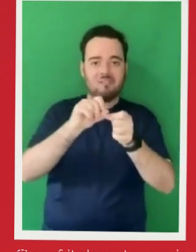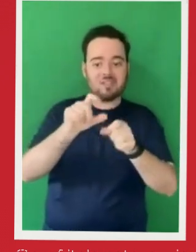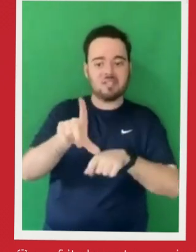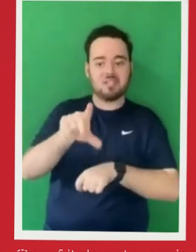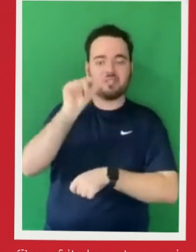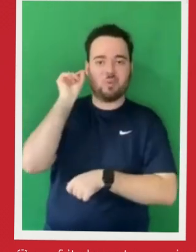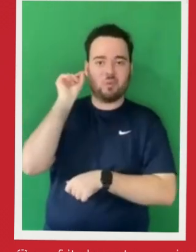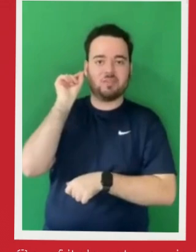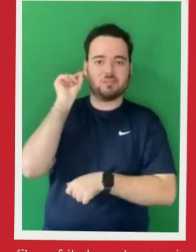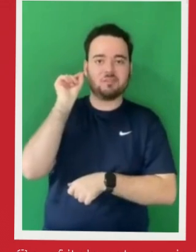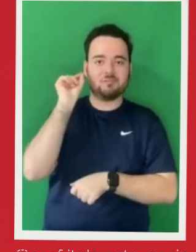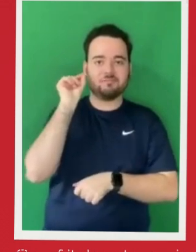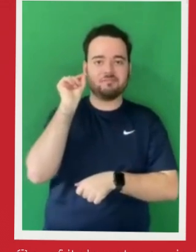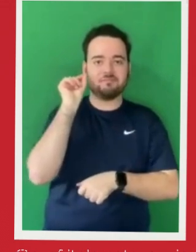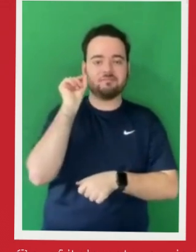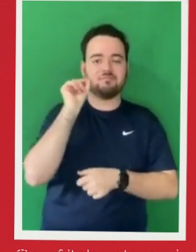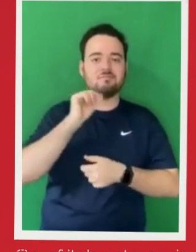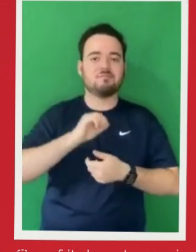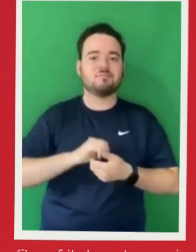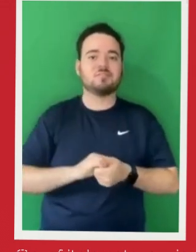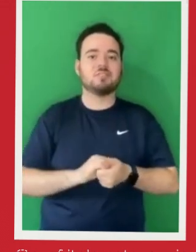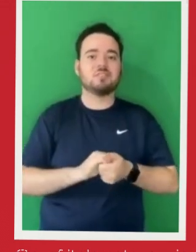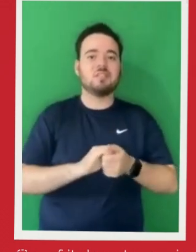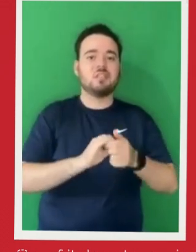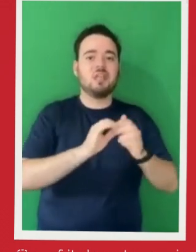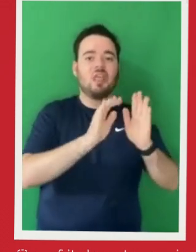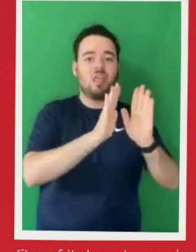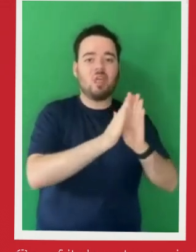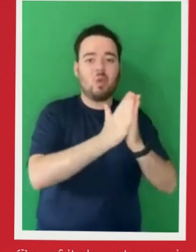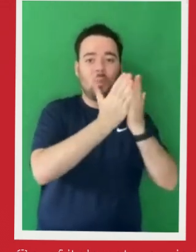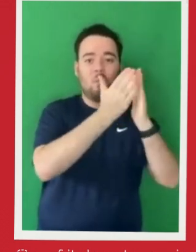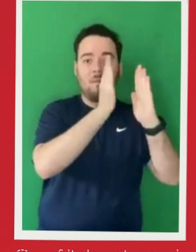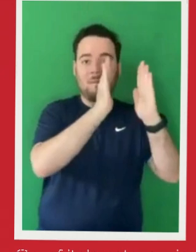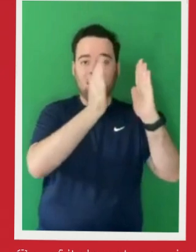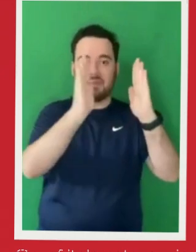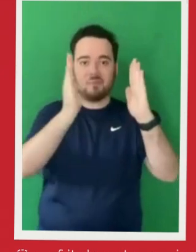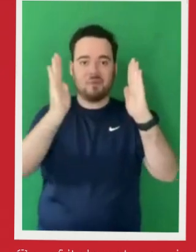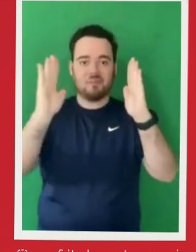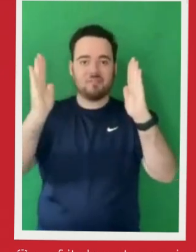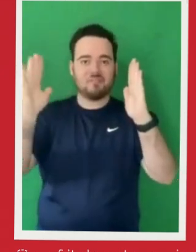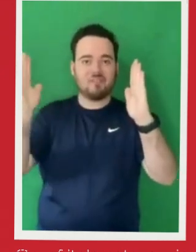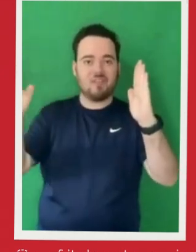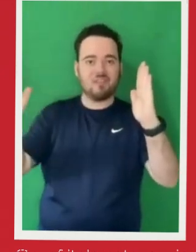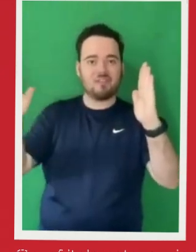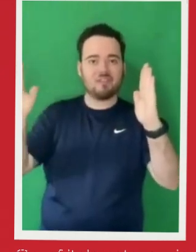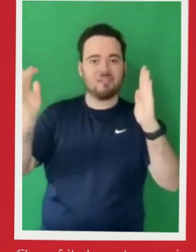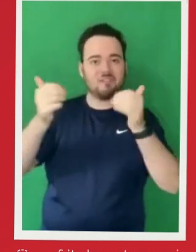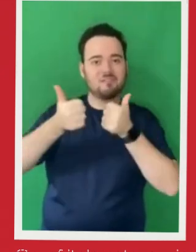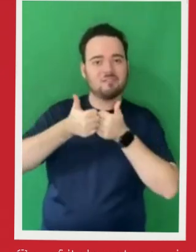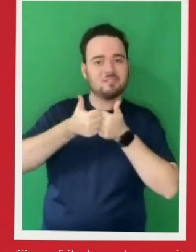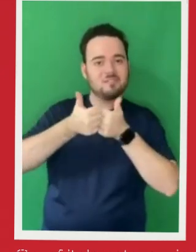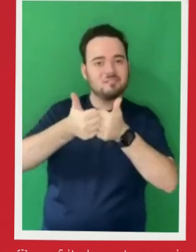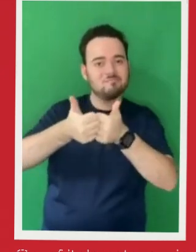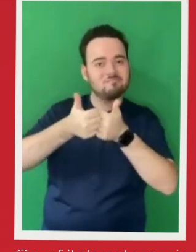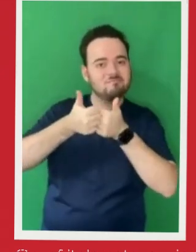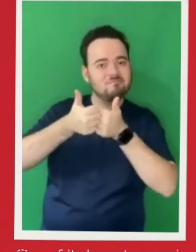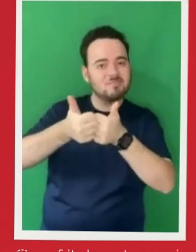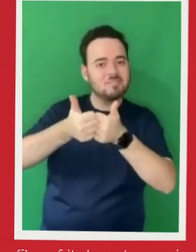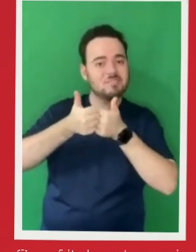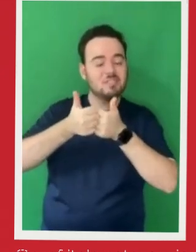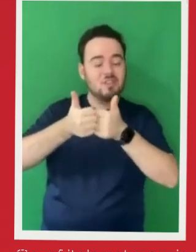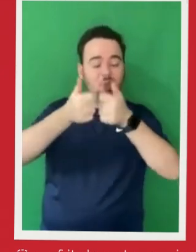é fazer escolhas. Então, há uma biblioteca que antecede você e a mim, que nos